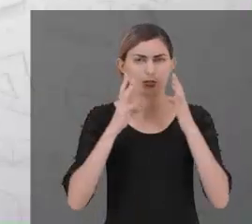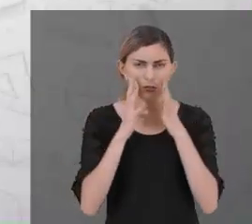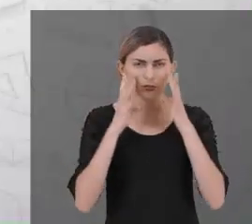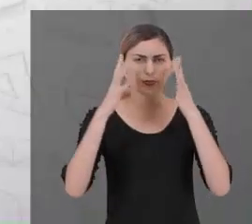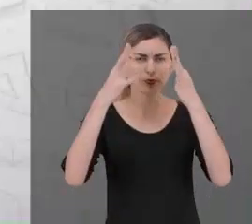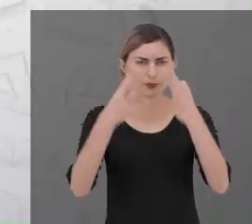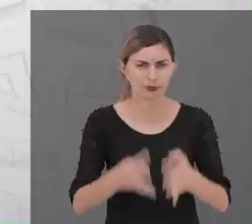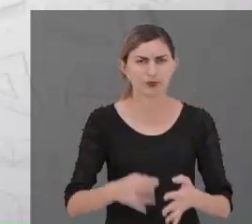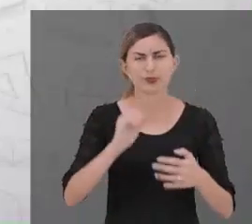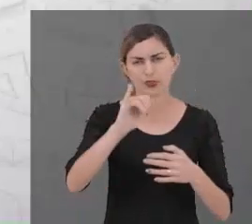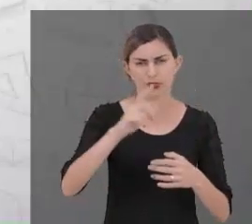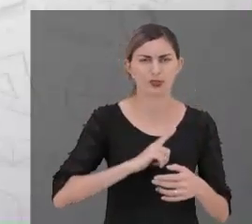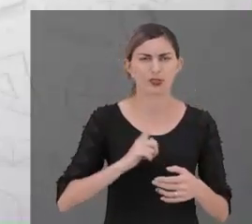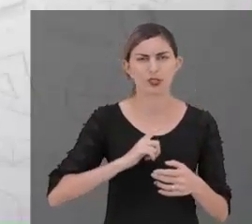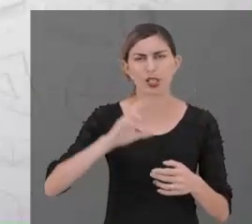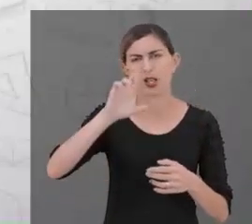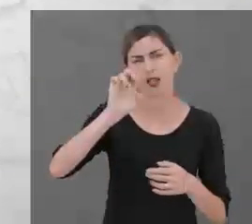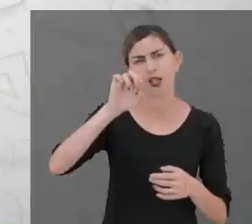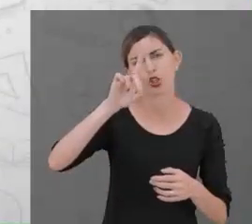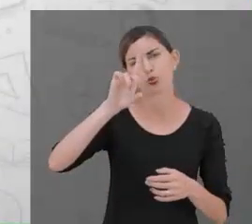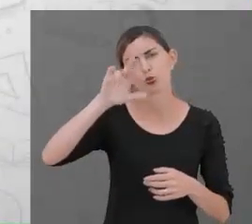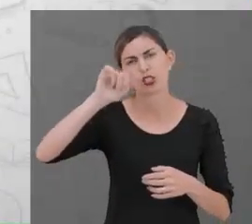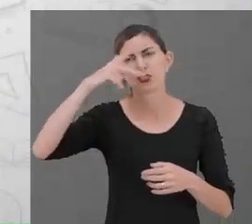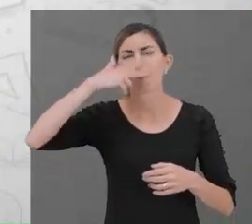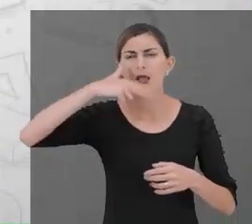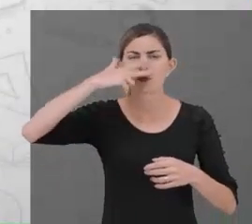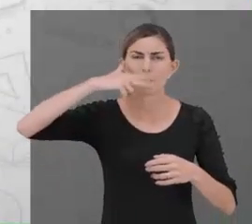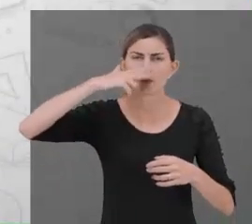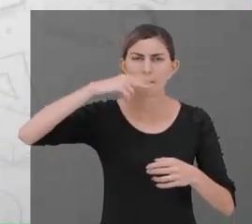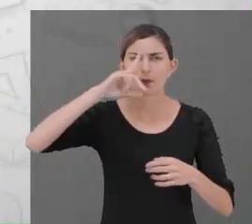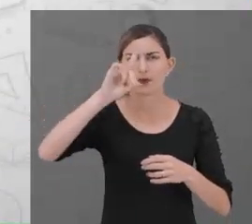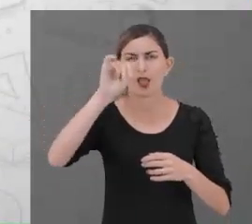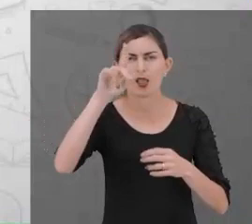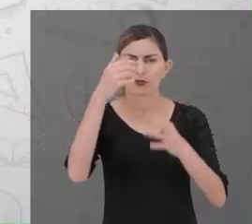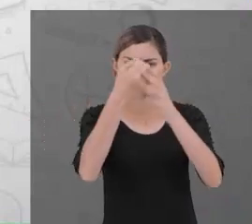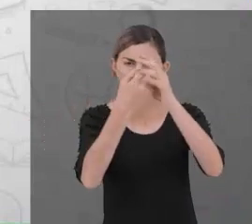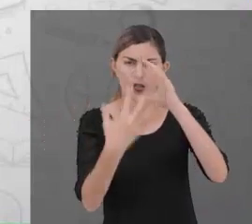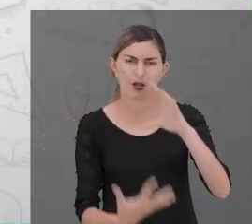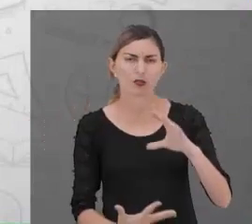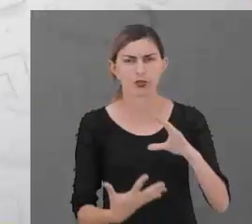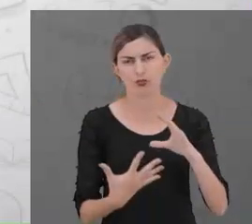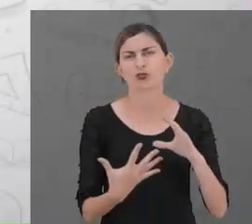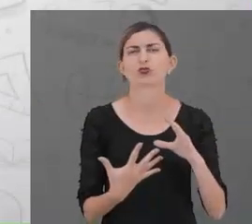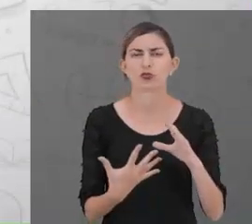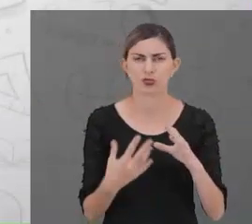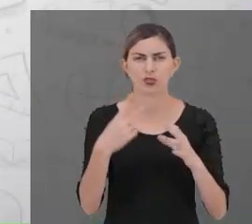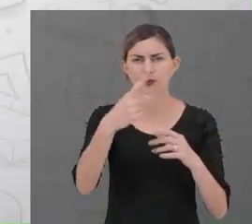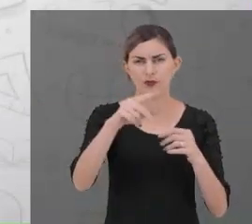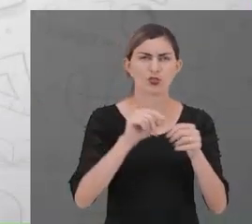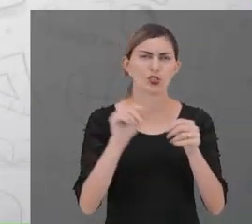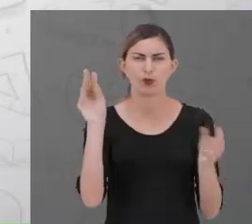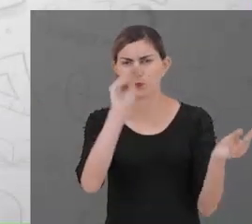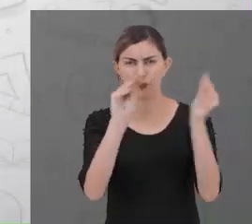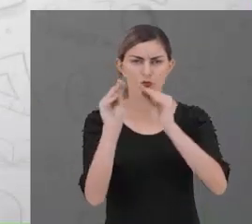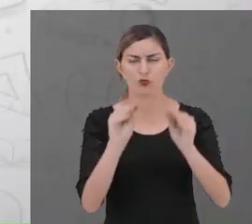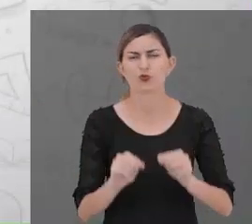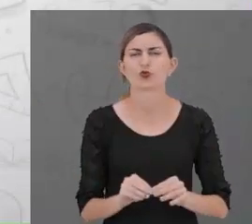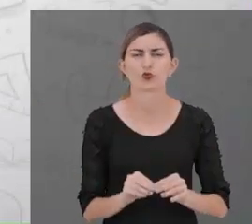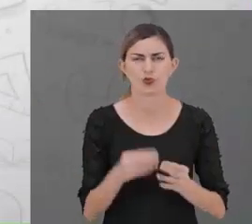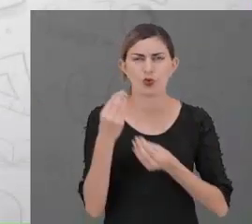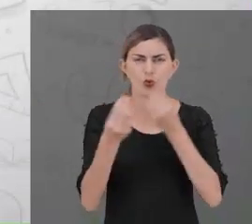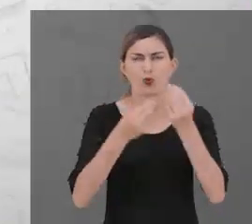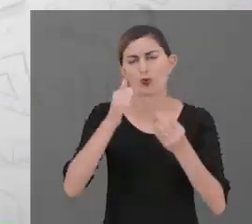você precisa observar se há redundância de dados e se as características que